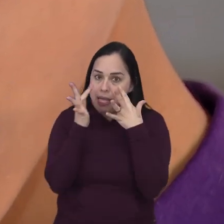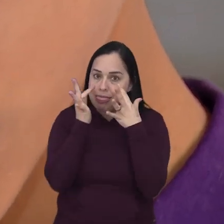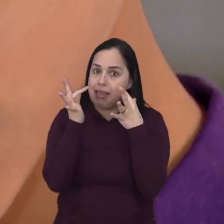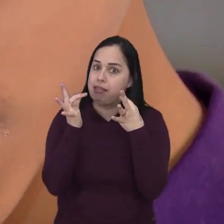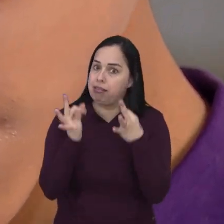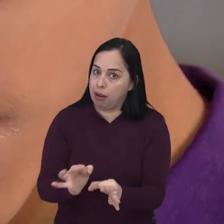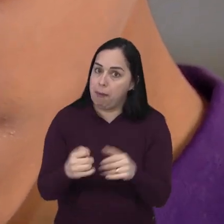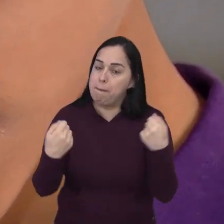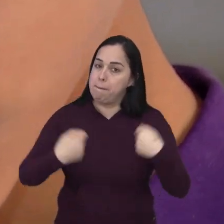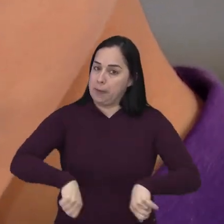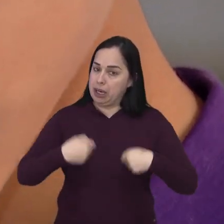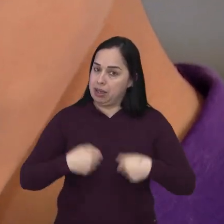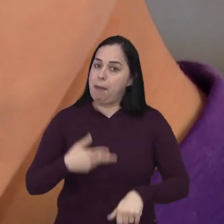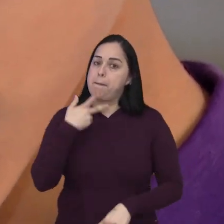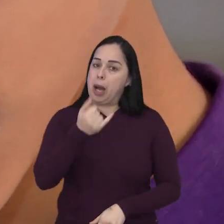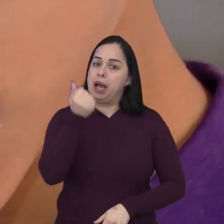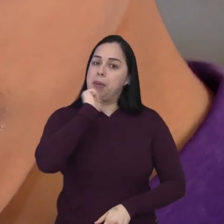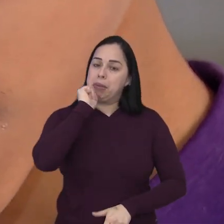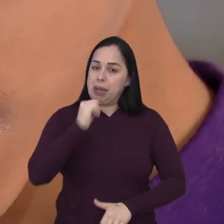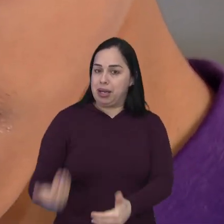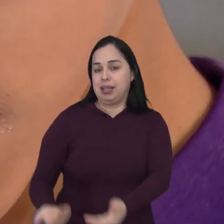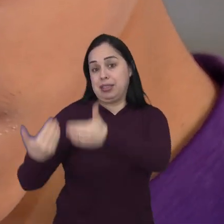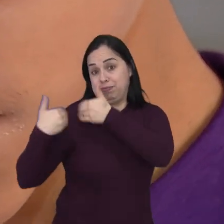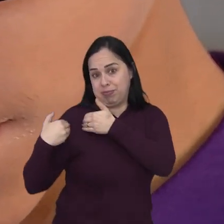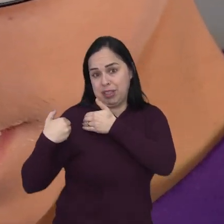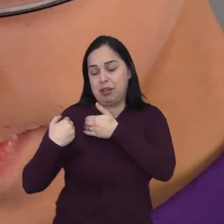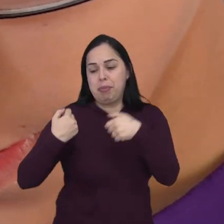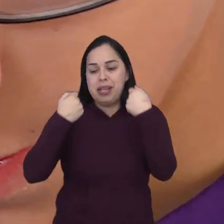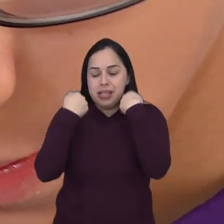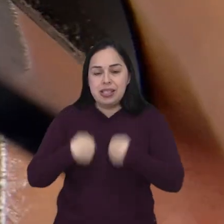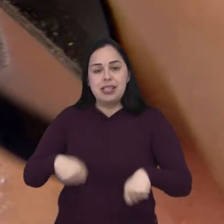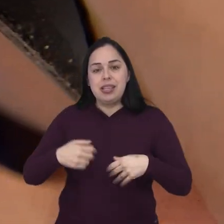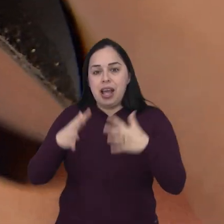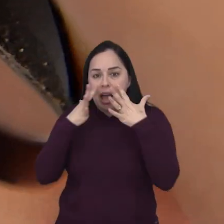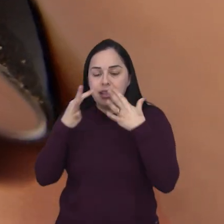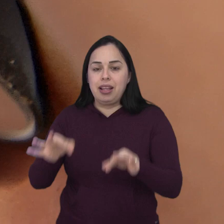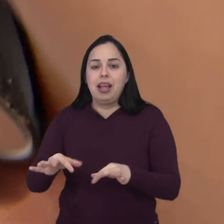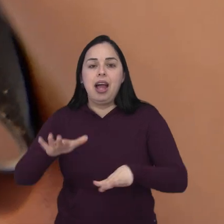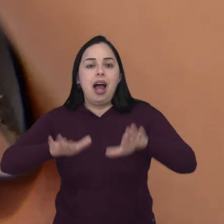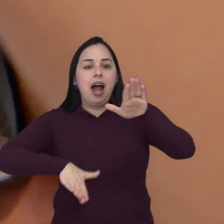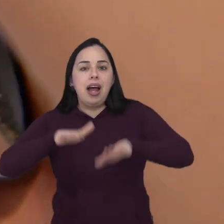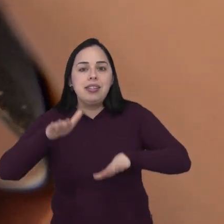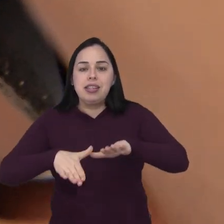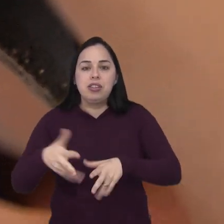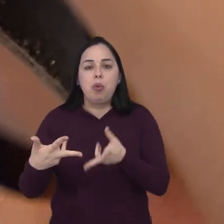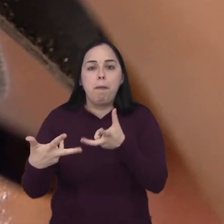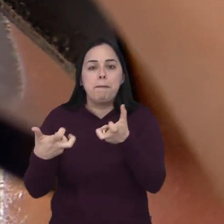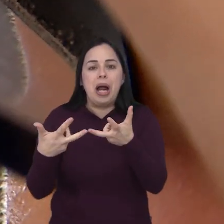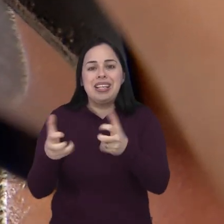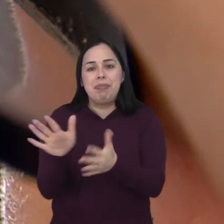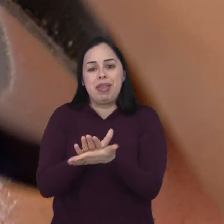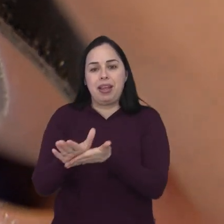às crianças, a atenção de pais e responsáveis deve ser redobrada, já que elas podem não conseguir identificar os